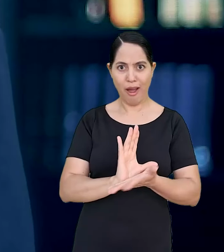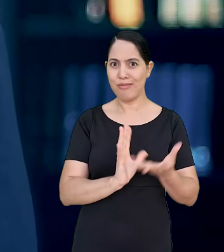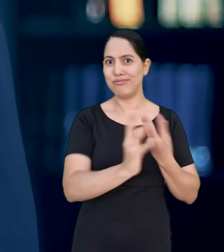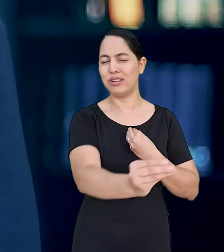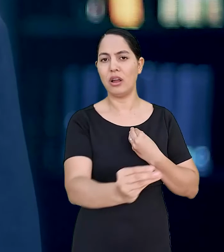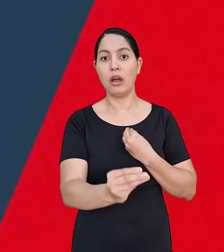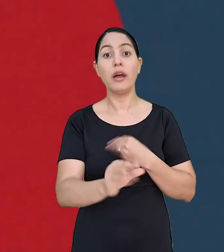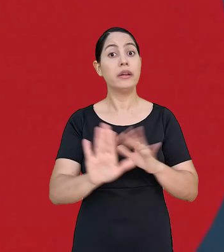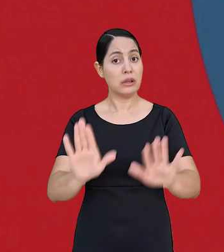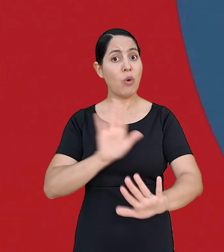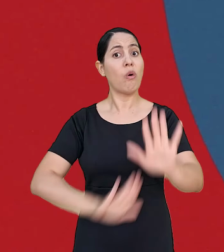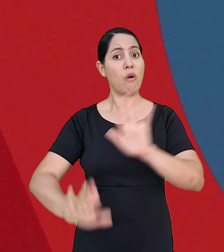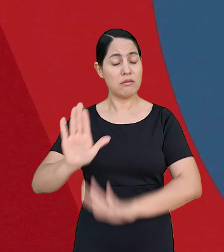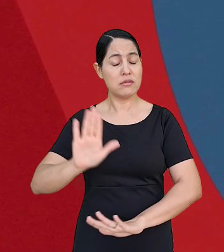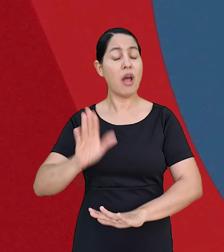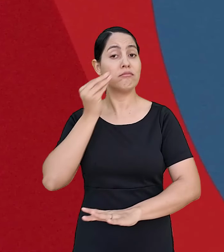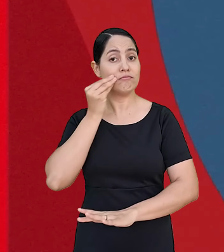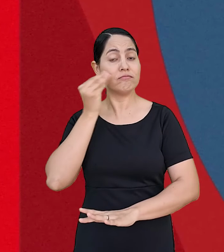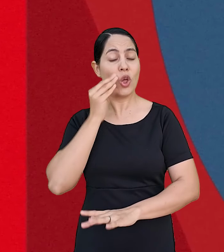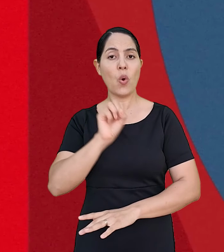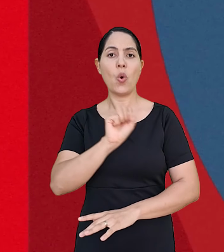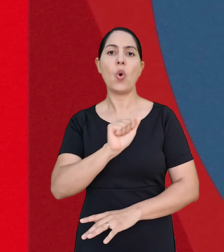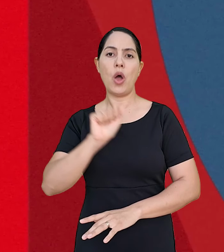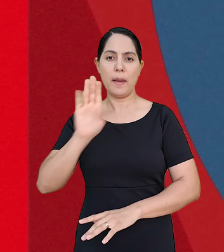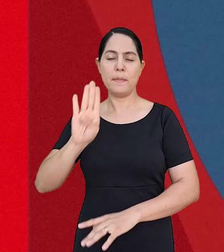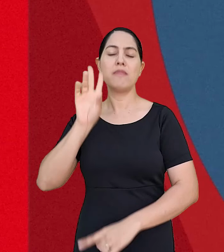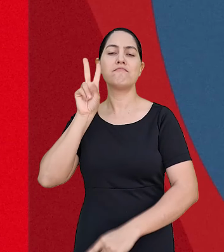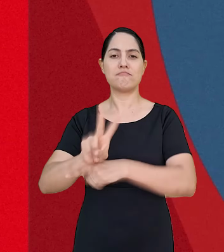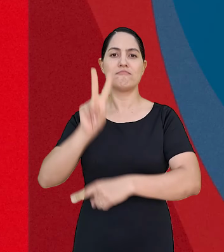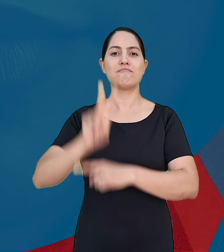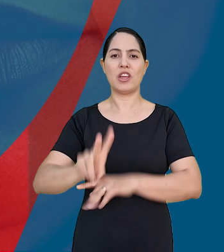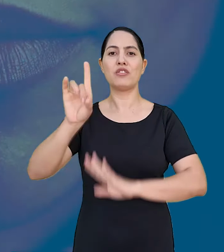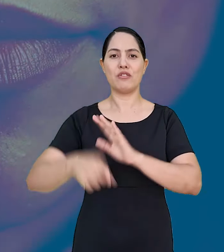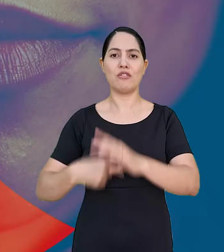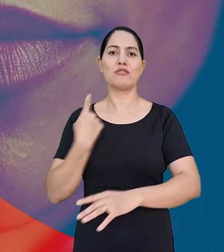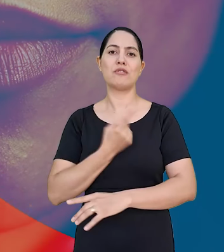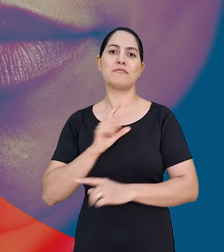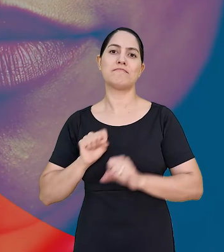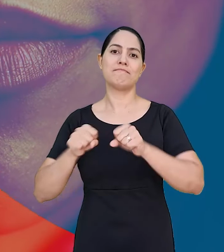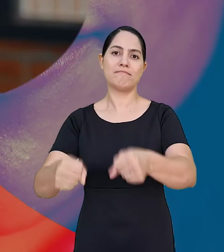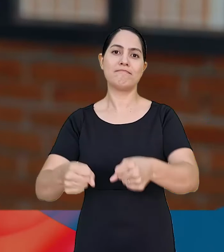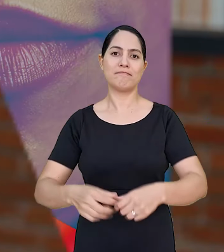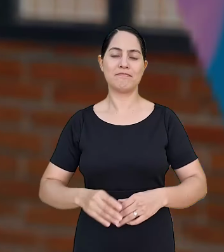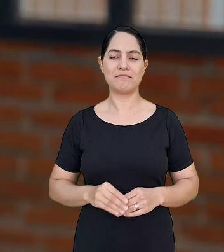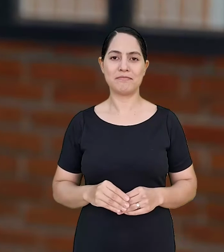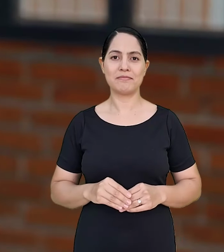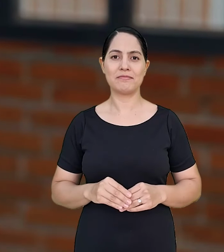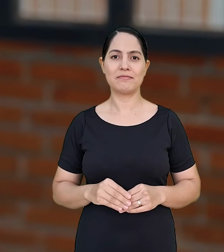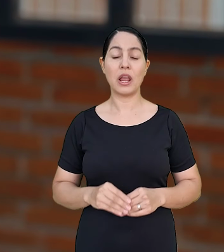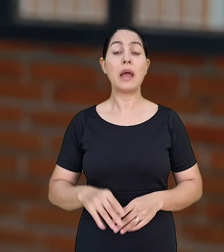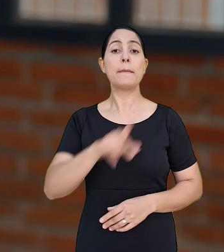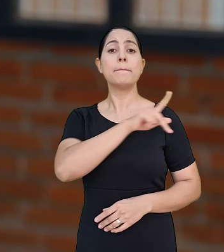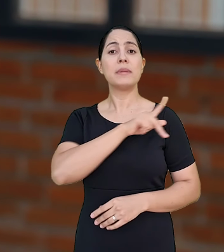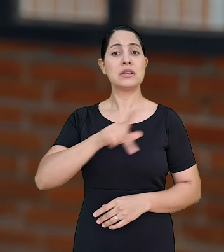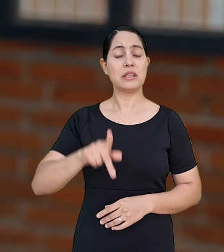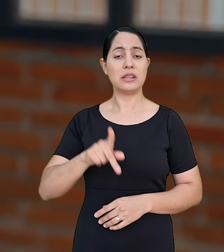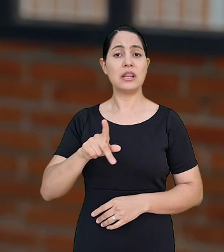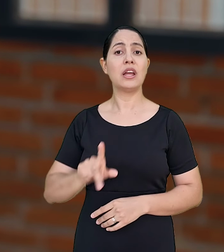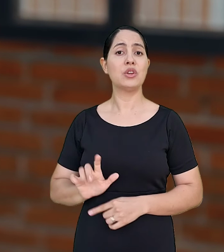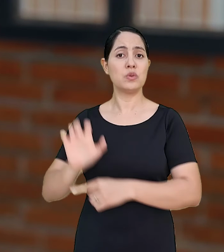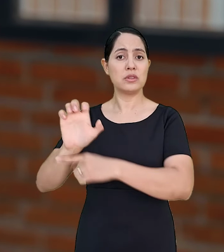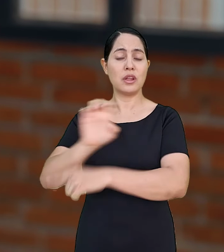qualquer tentativa de fraude. OAB. Proteger você é questão de ordem. O presidente da OAB de